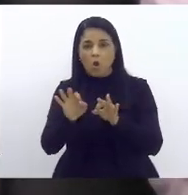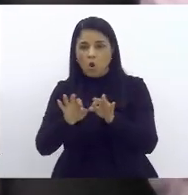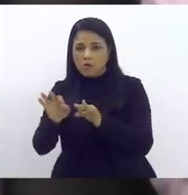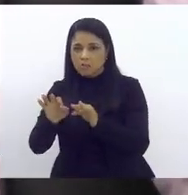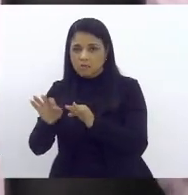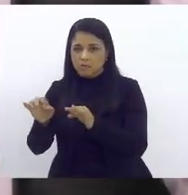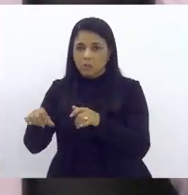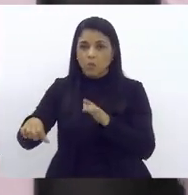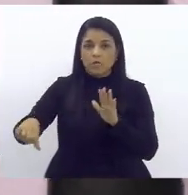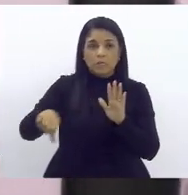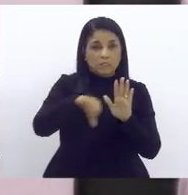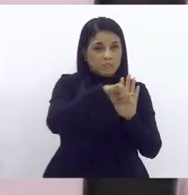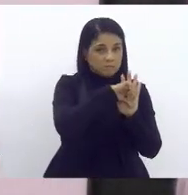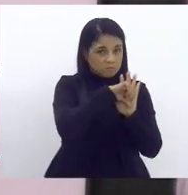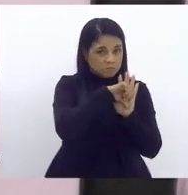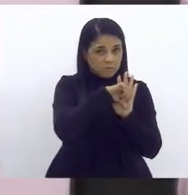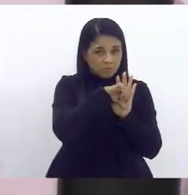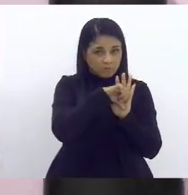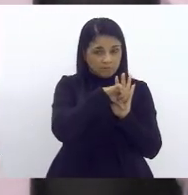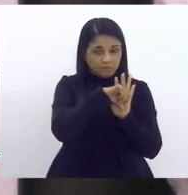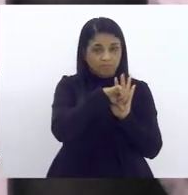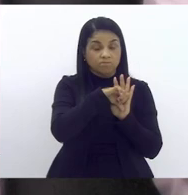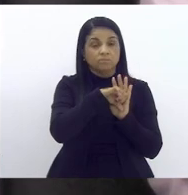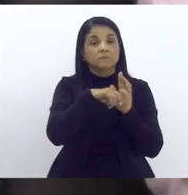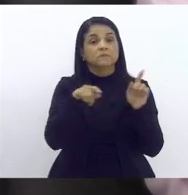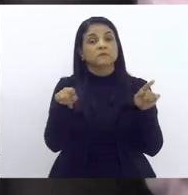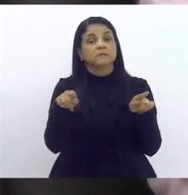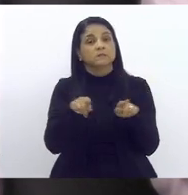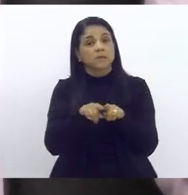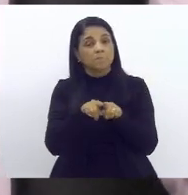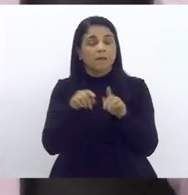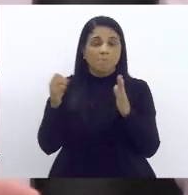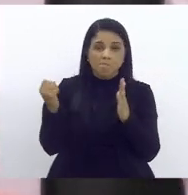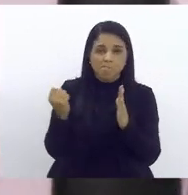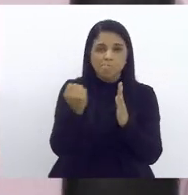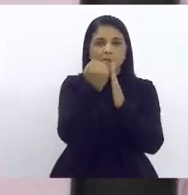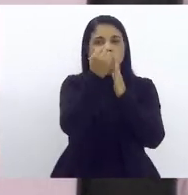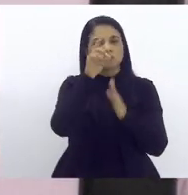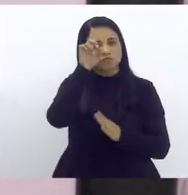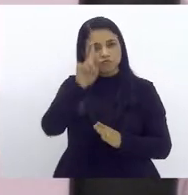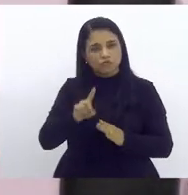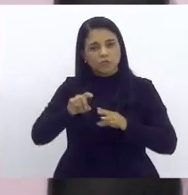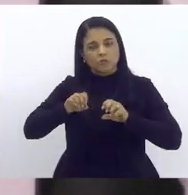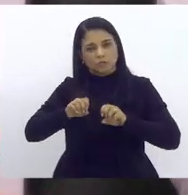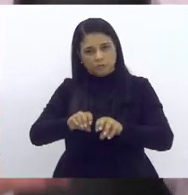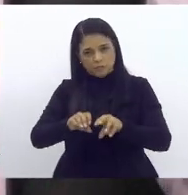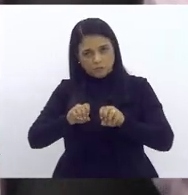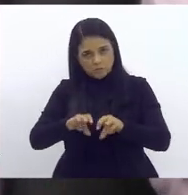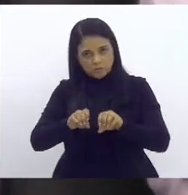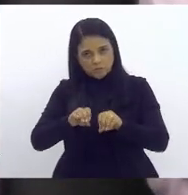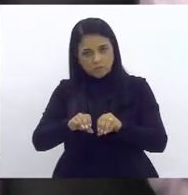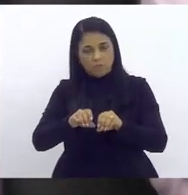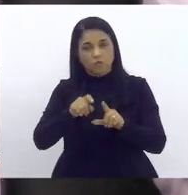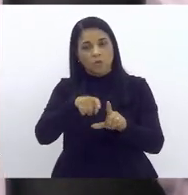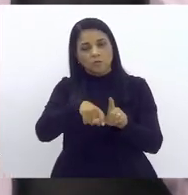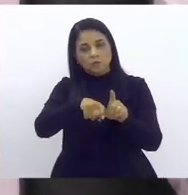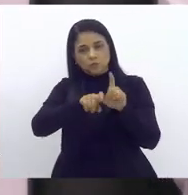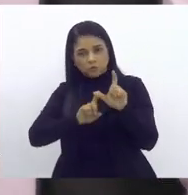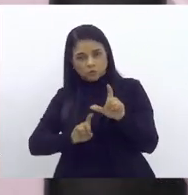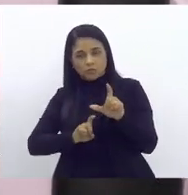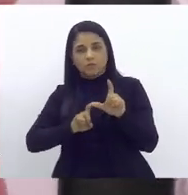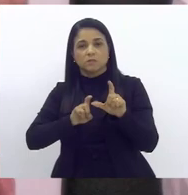organizações criminosas, elas também impactam o direito à educação, com a suspensão